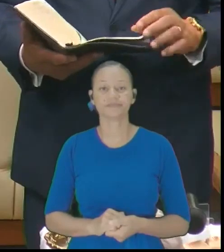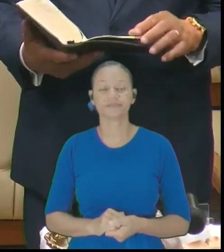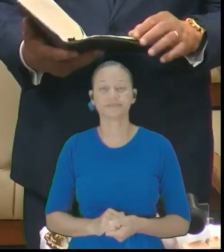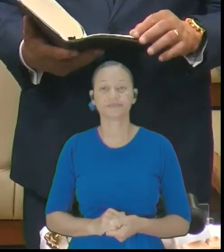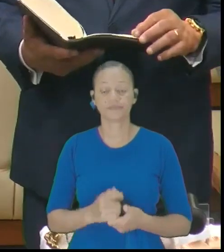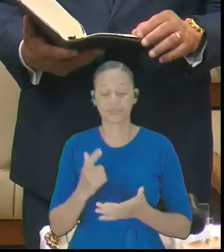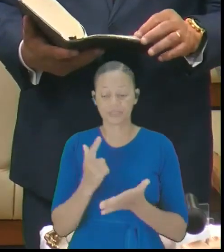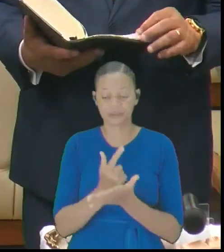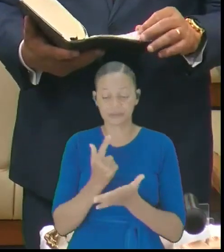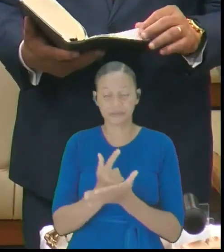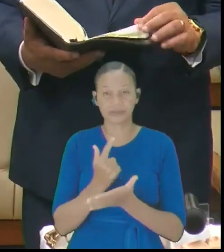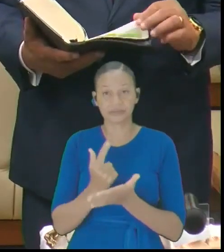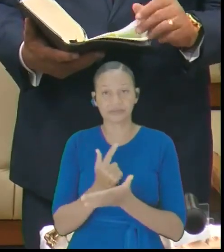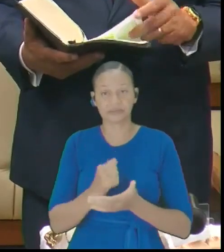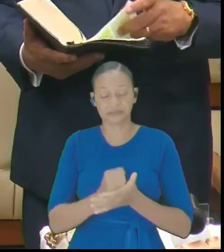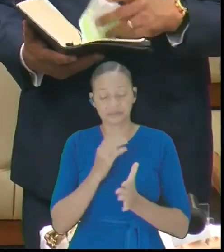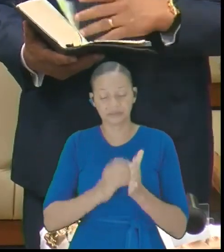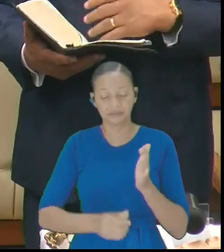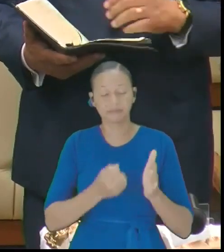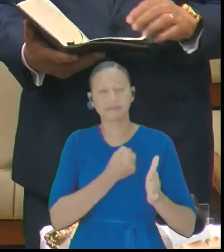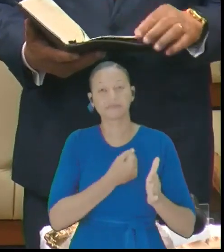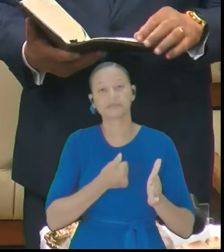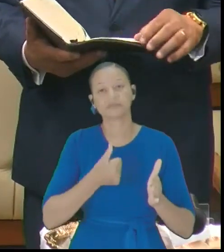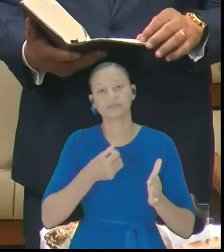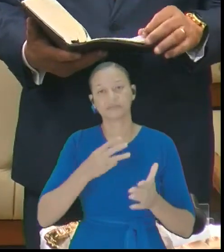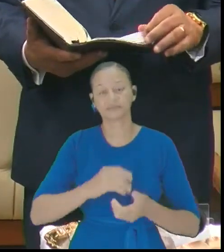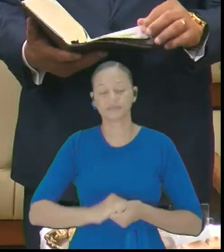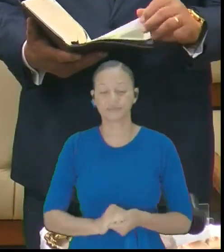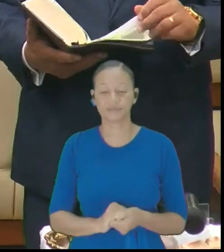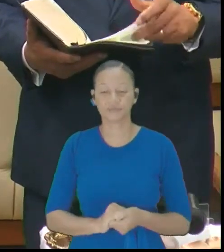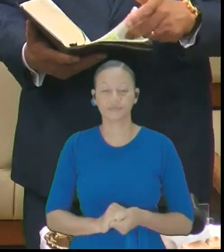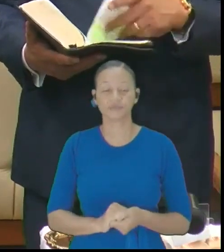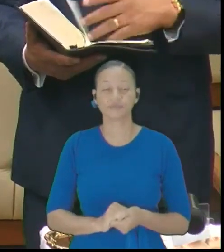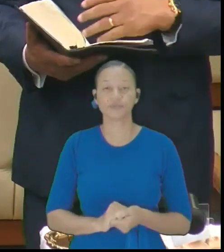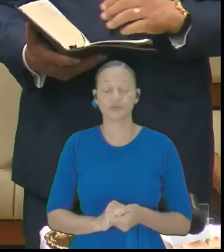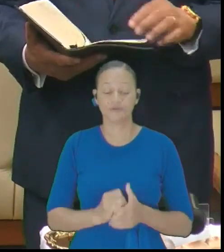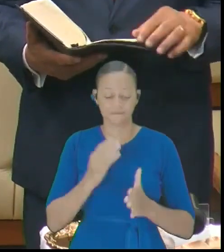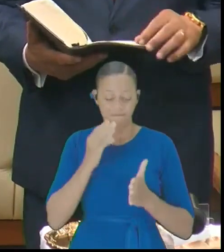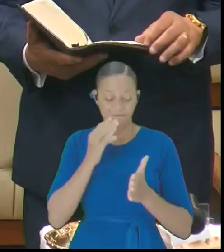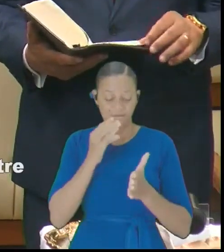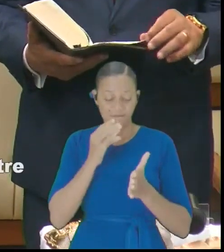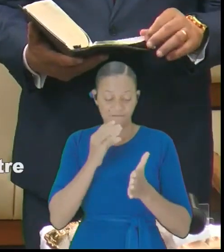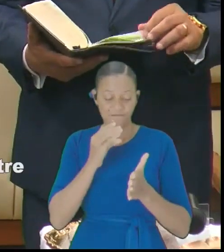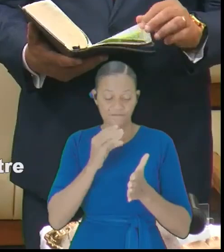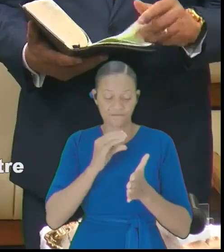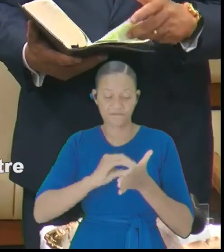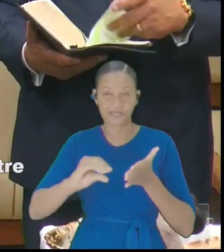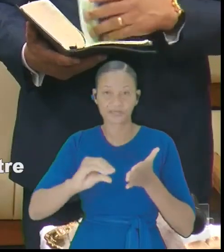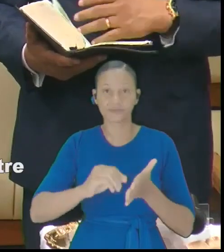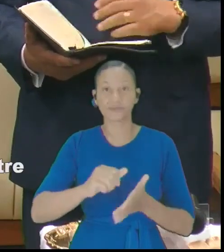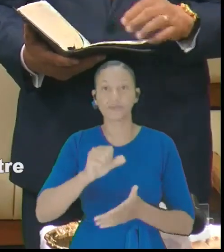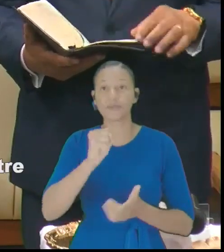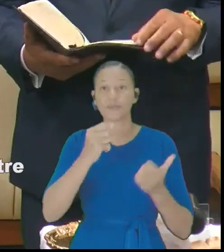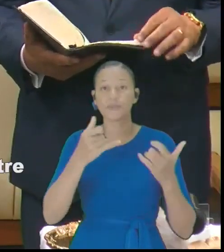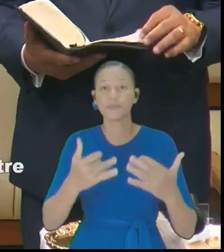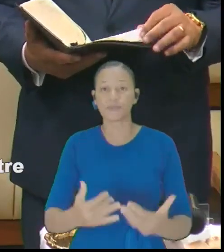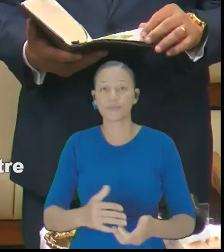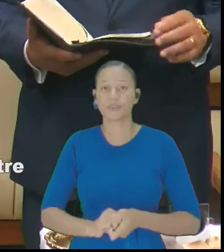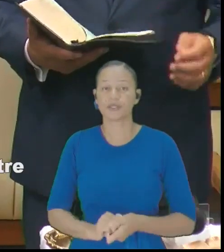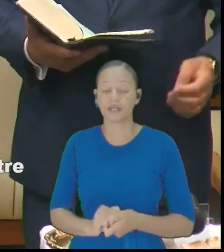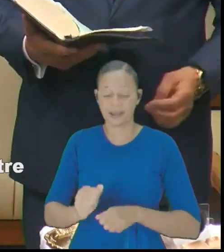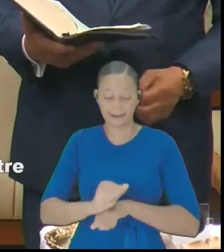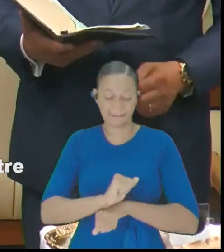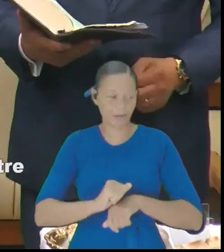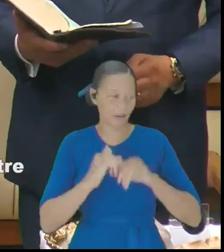livro do Gênesis, capítulo de número 13, o versículo 8 diz assim: disse